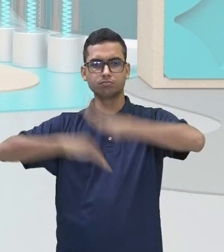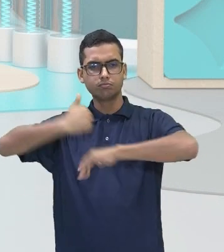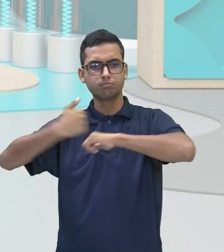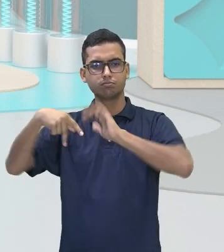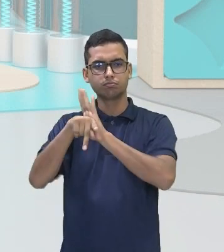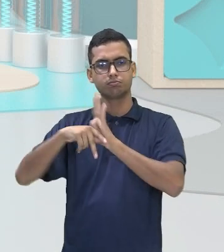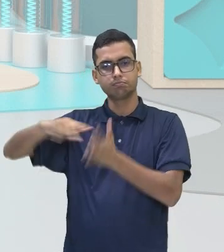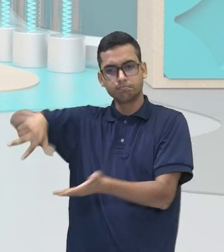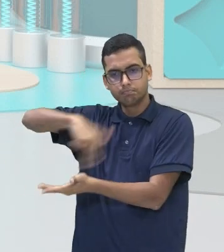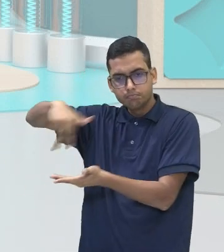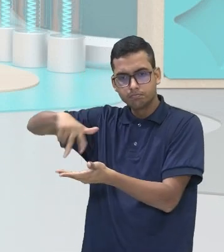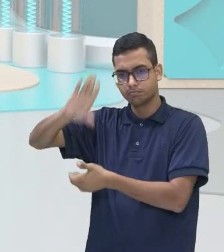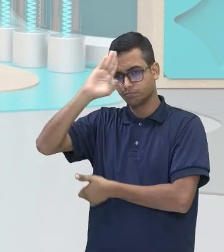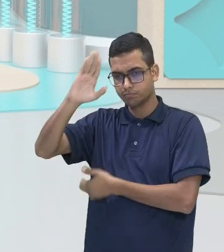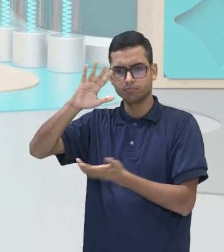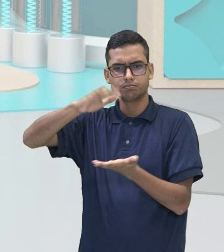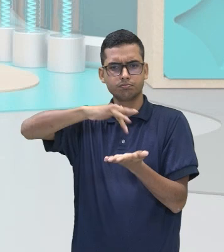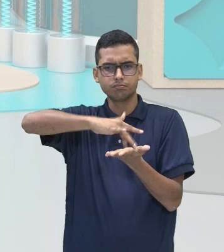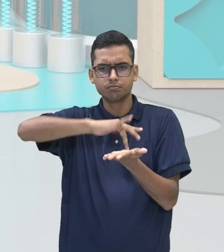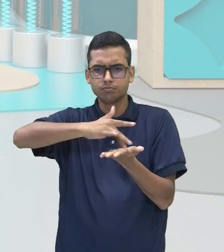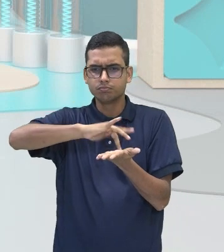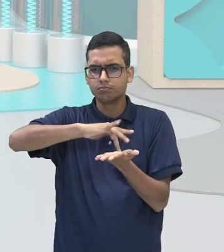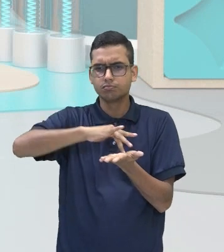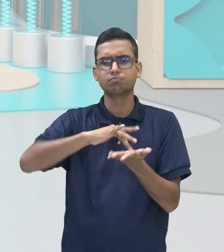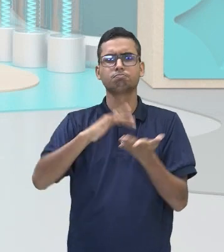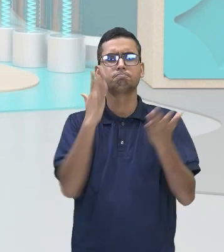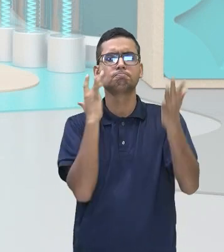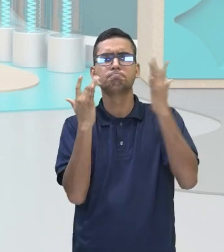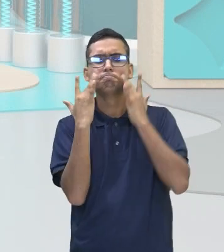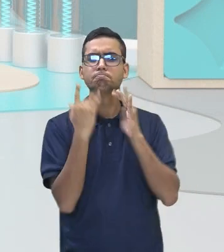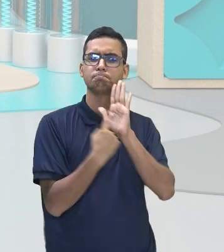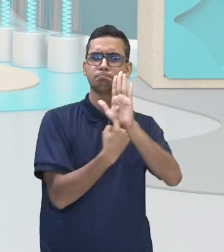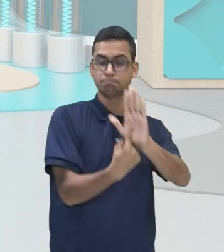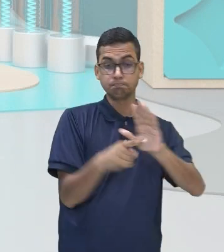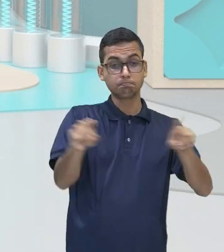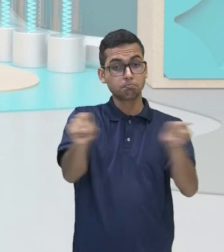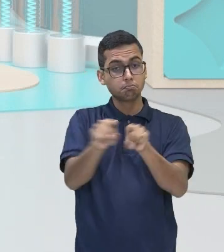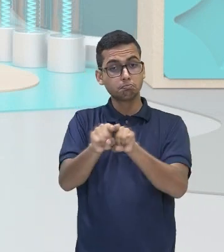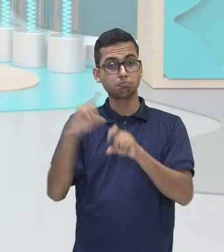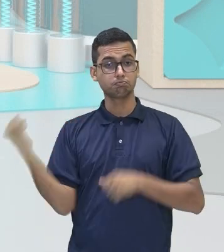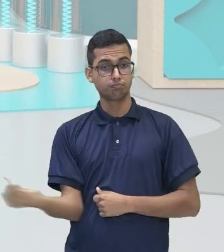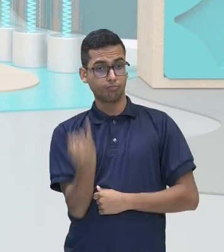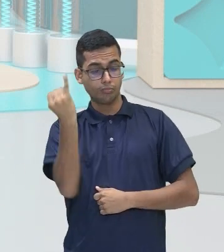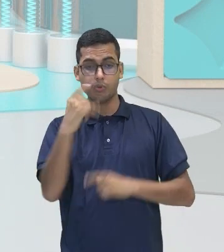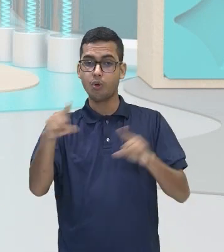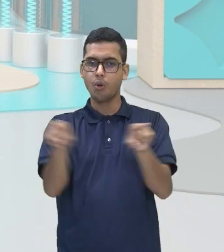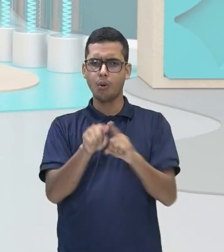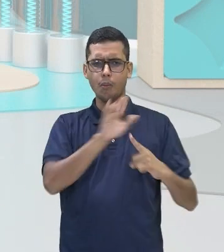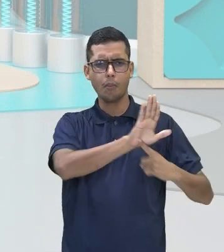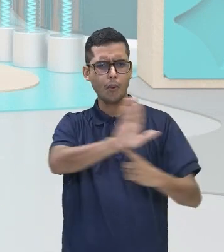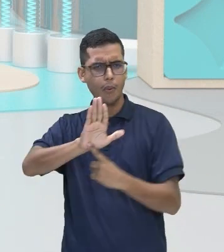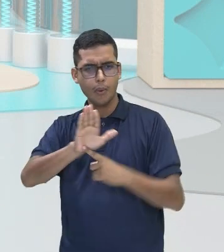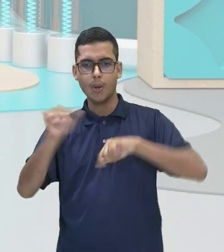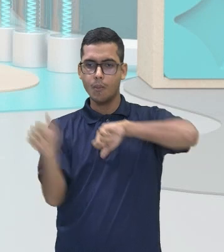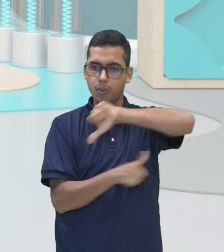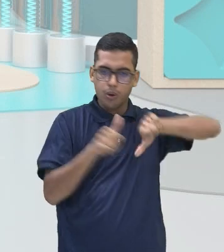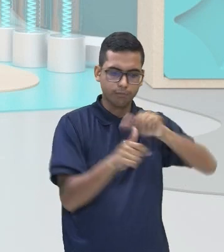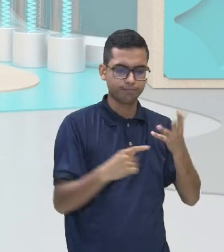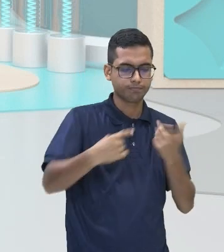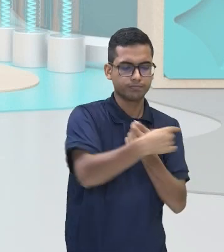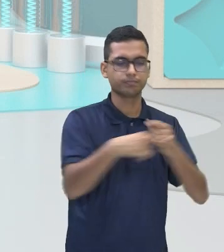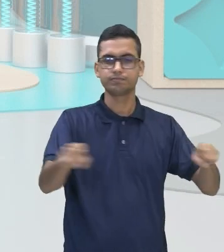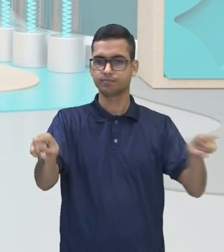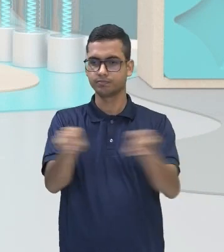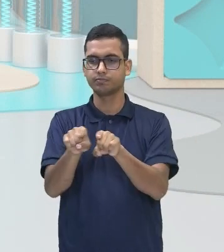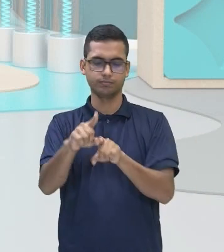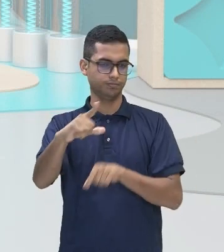do balé, que se tornou uma arte teatral importante e também atravessou grandes mudanças. E